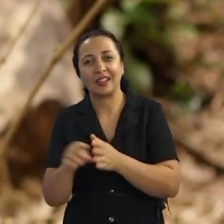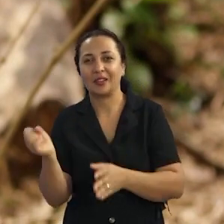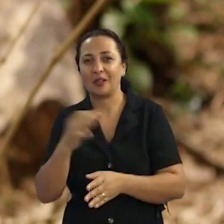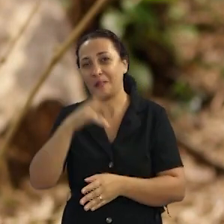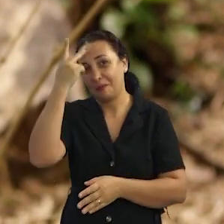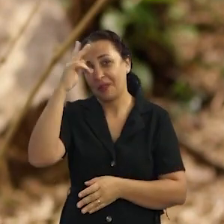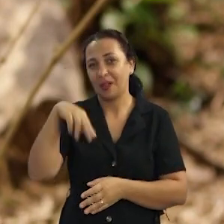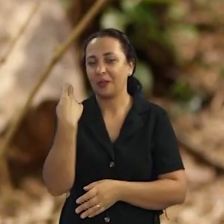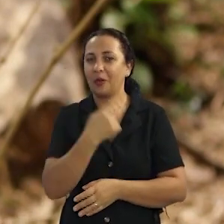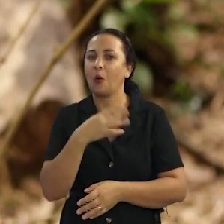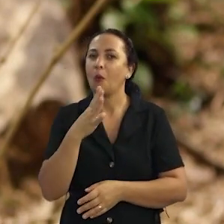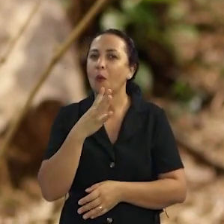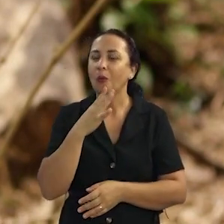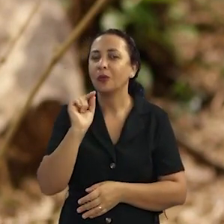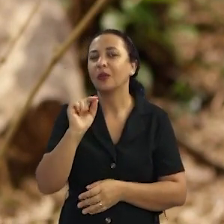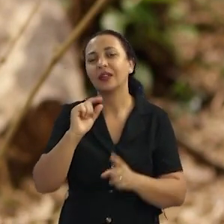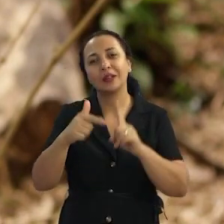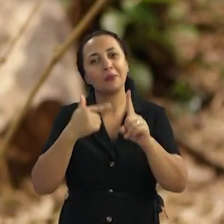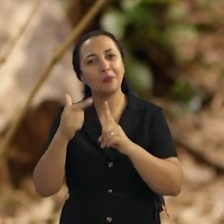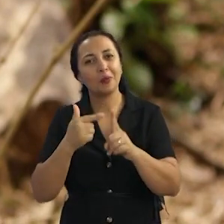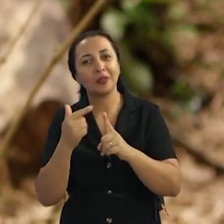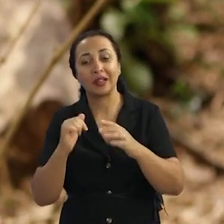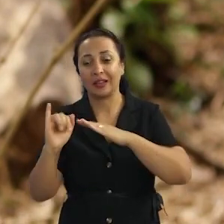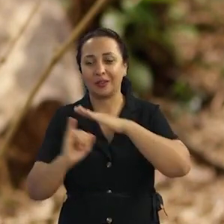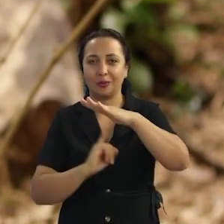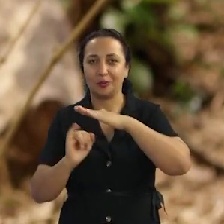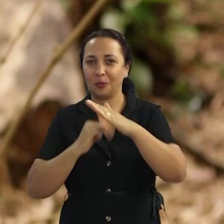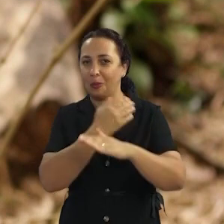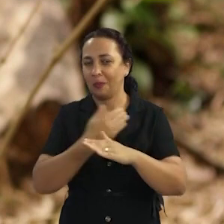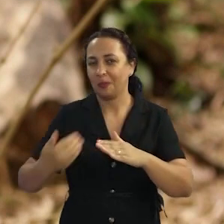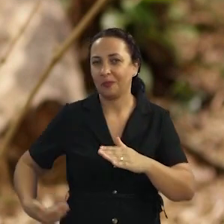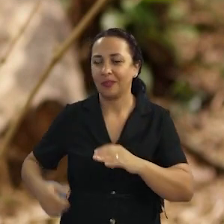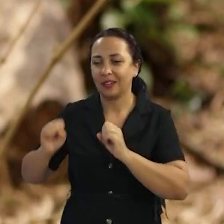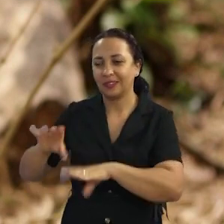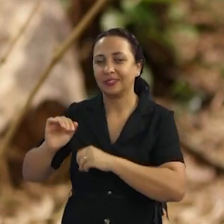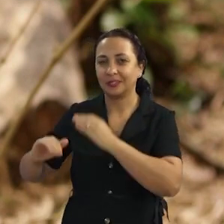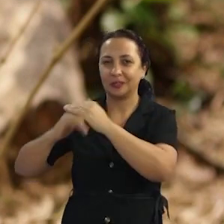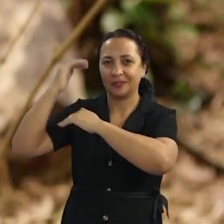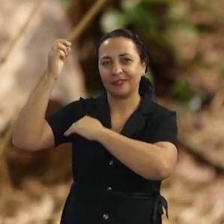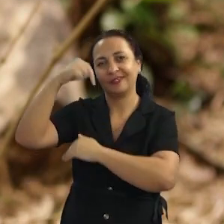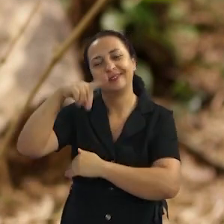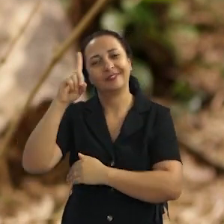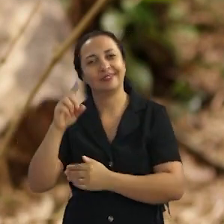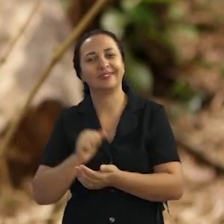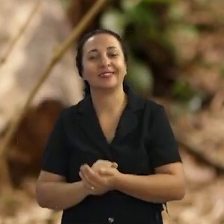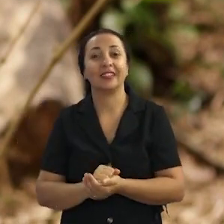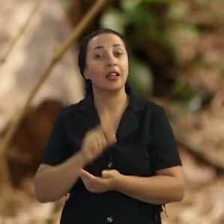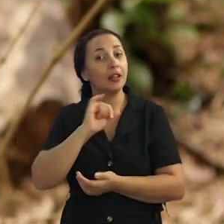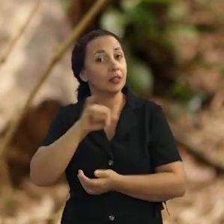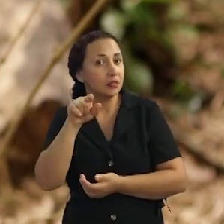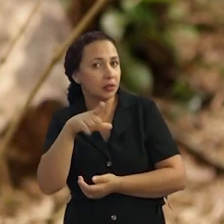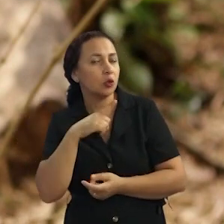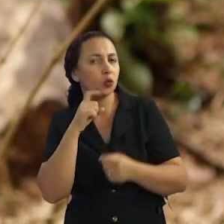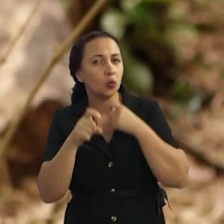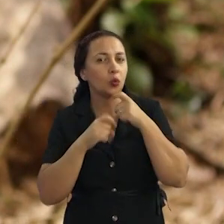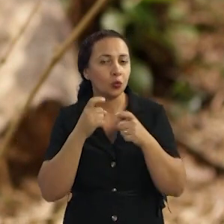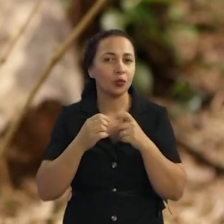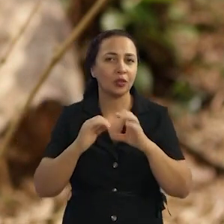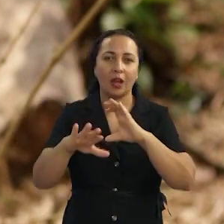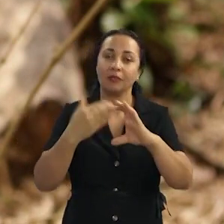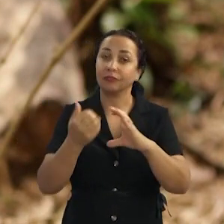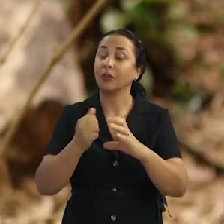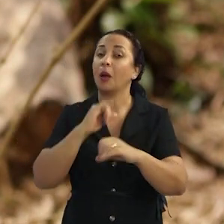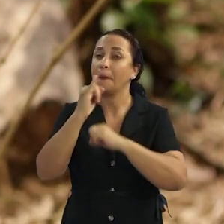pesquisas inovadoras para a gente conhecer o que tem sido produzido nas instituições públicas de ensino superior nordestinas. Caso tenha alguma